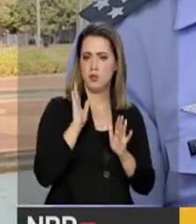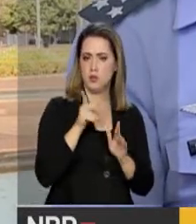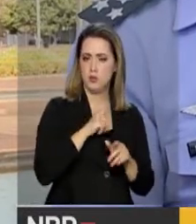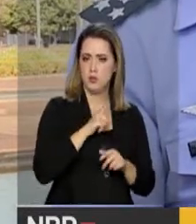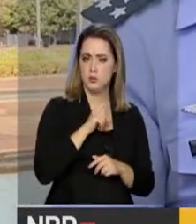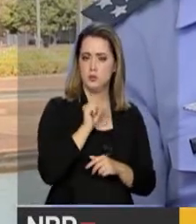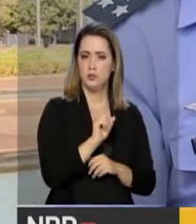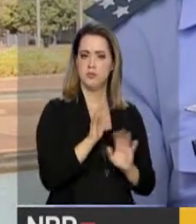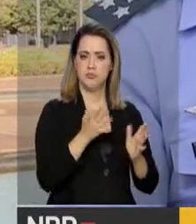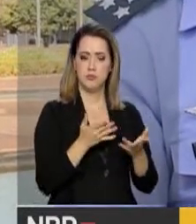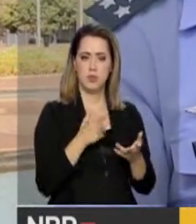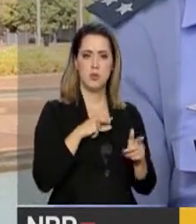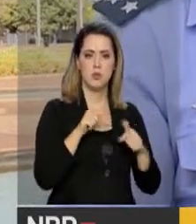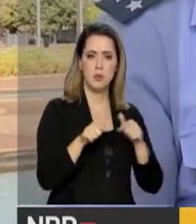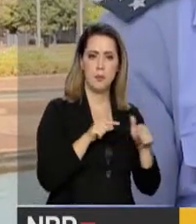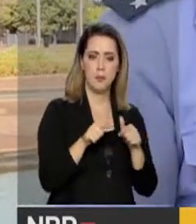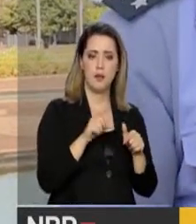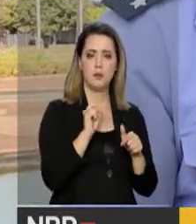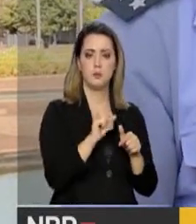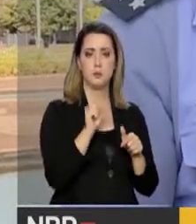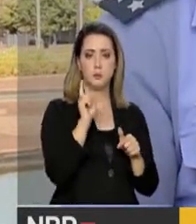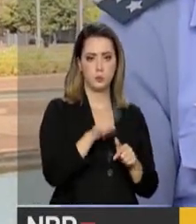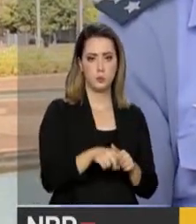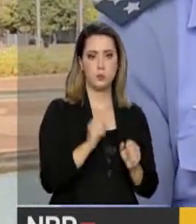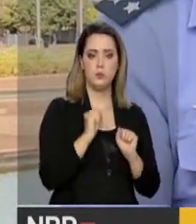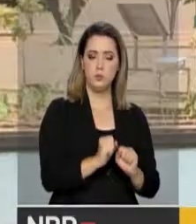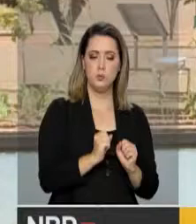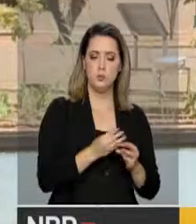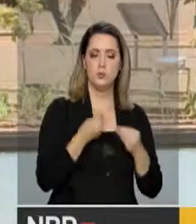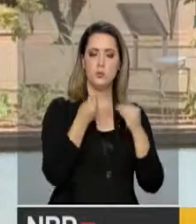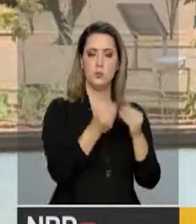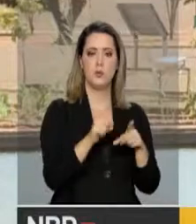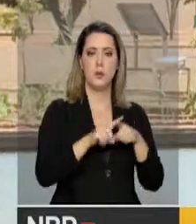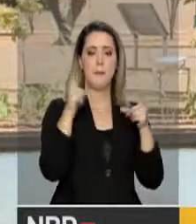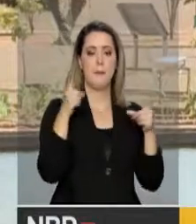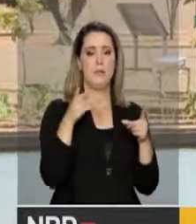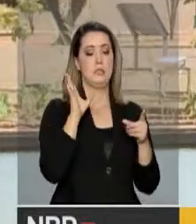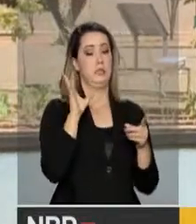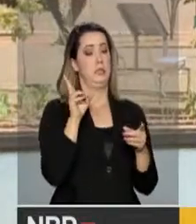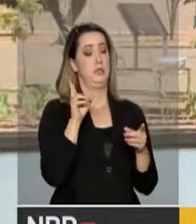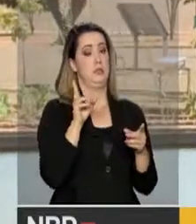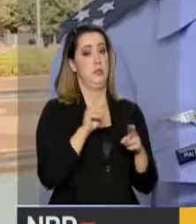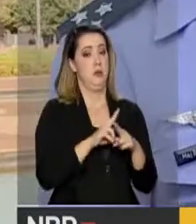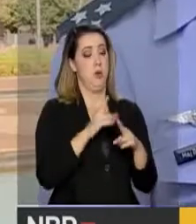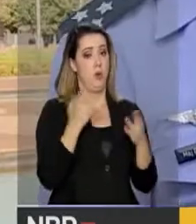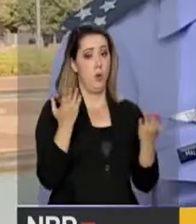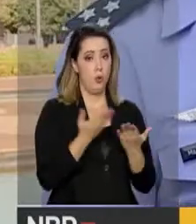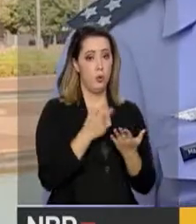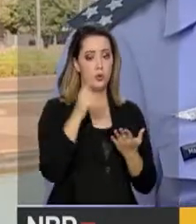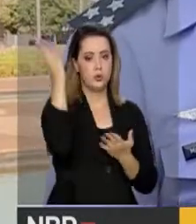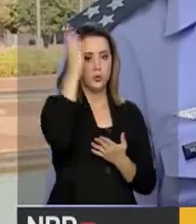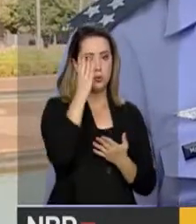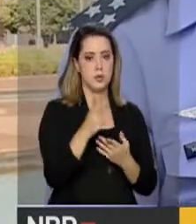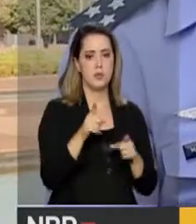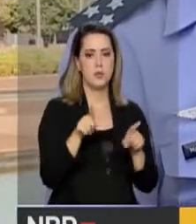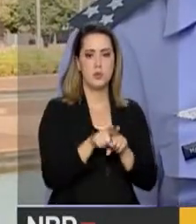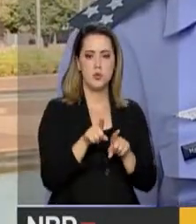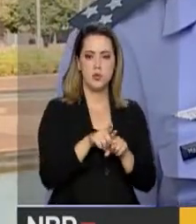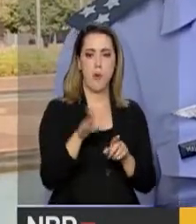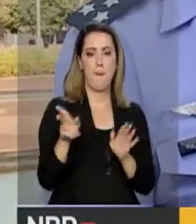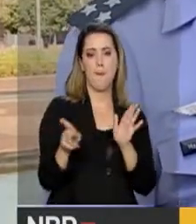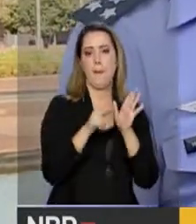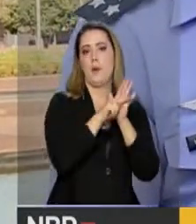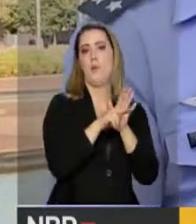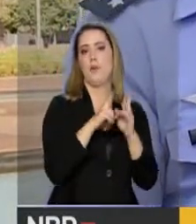tínhamos as atividades, o que um satélite pode fornecer, mas de parte contratada. E hoje o Brasil detém o seu